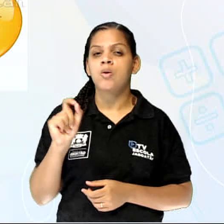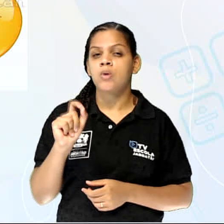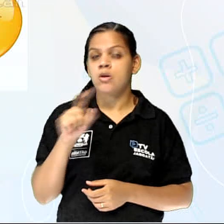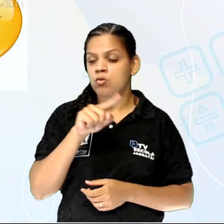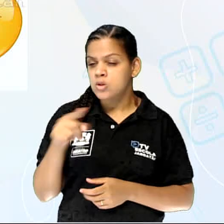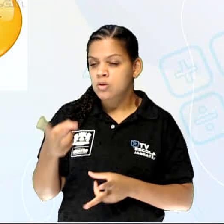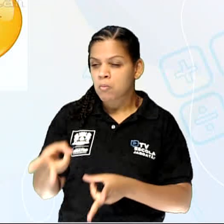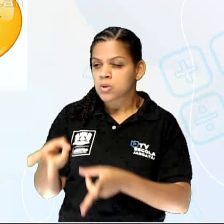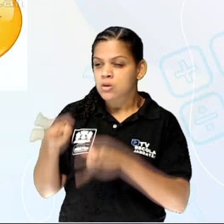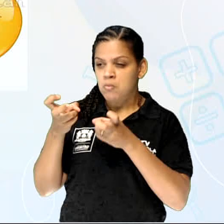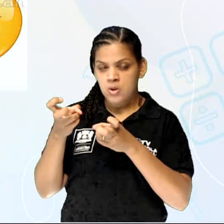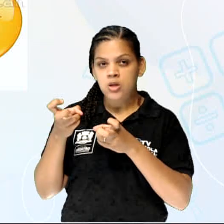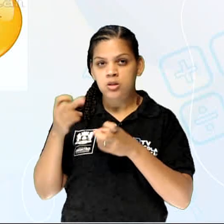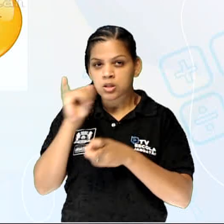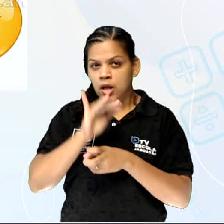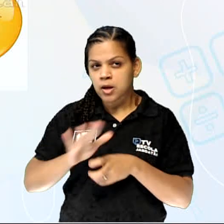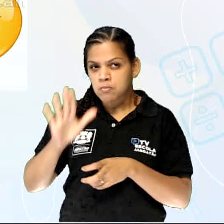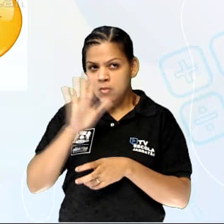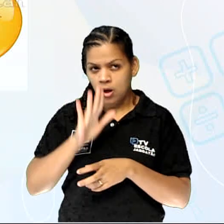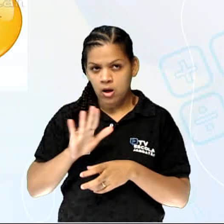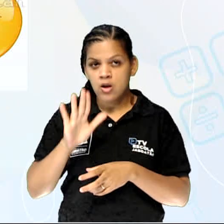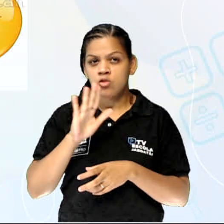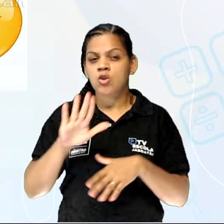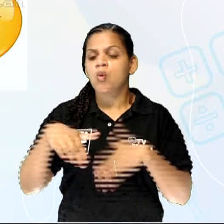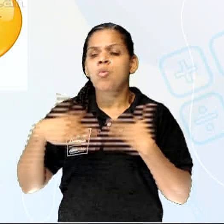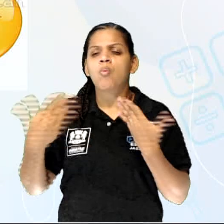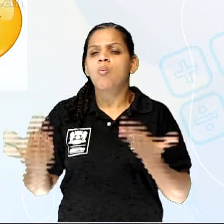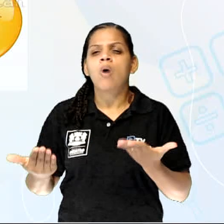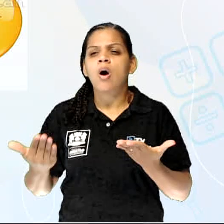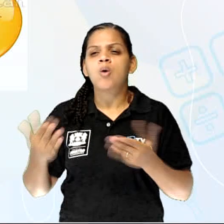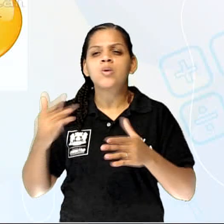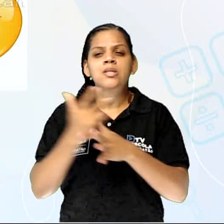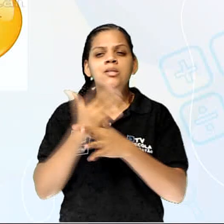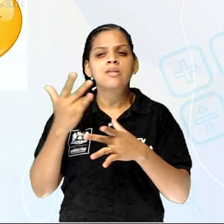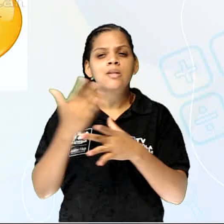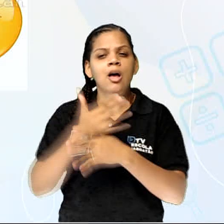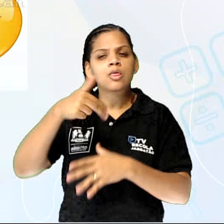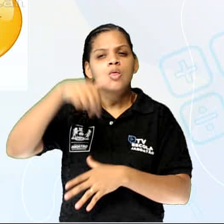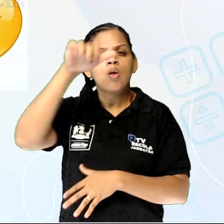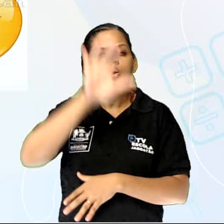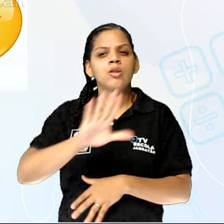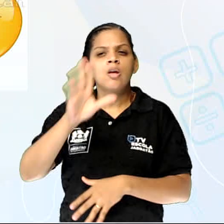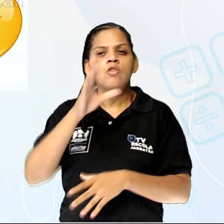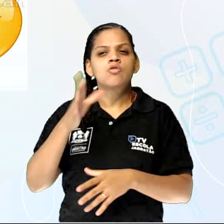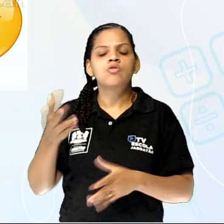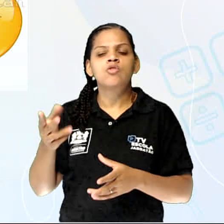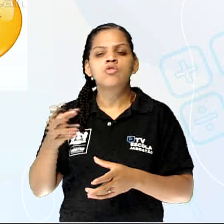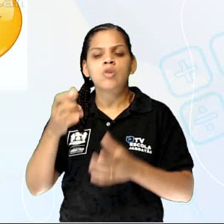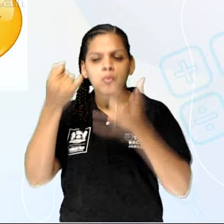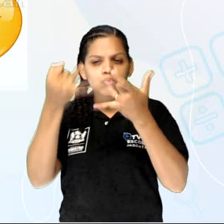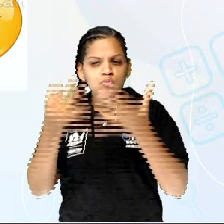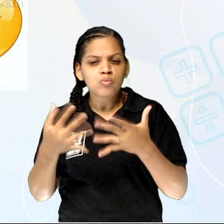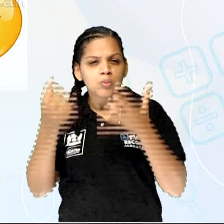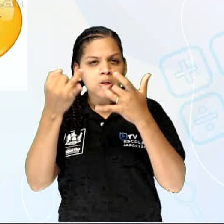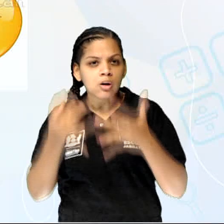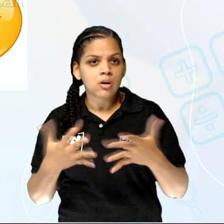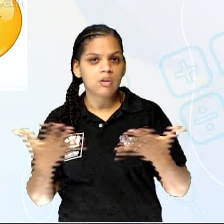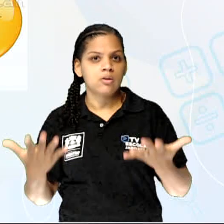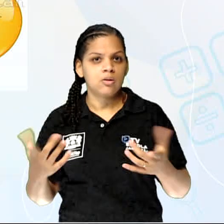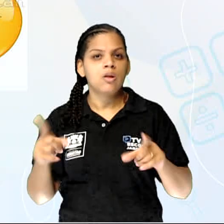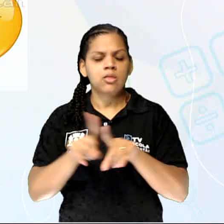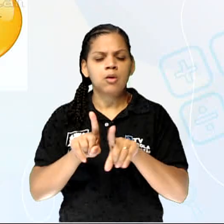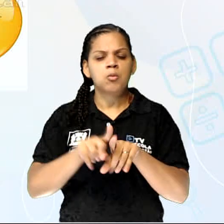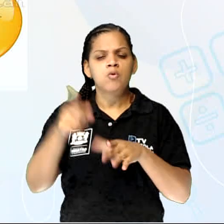imagem abaixo sobre qual cidade nordestina estamos nos referindo. Pesquise também, tente reproduzir em